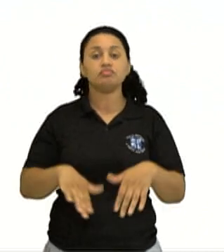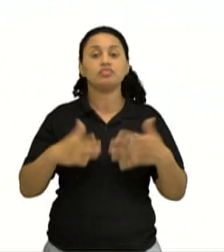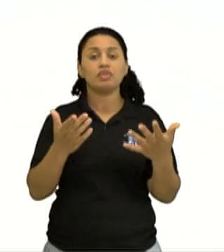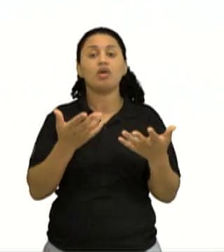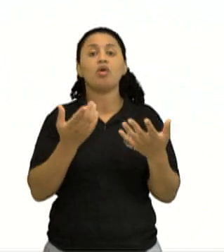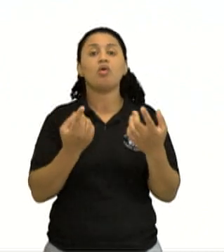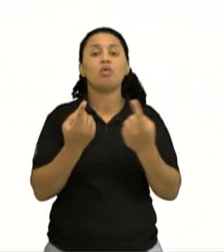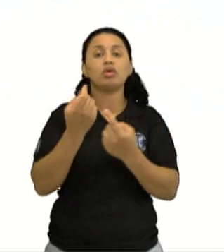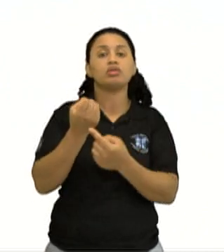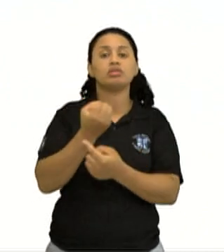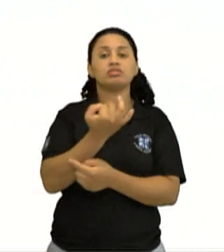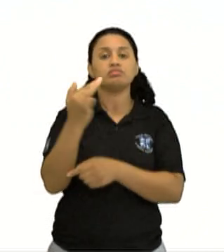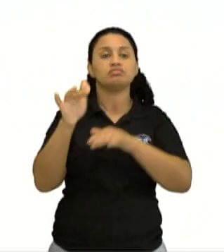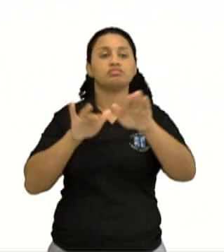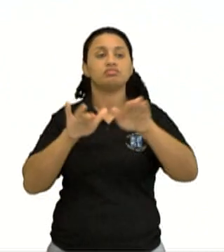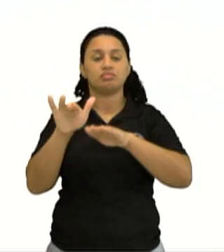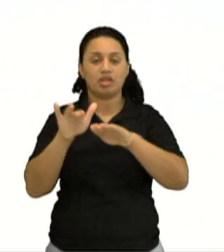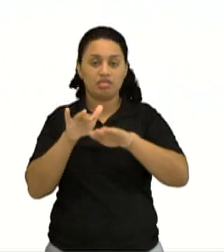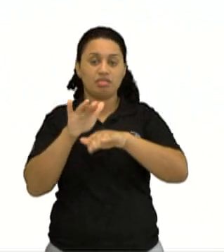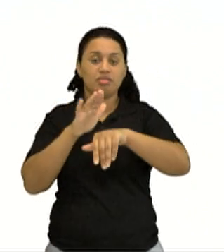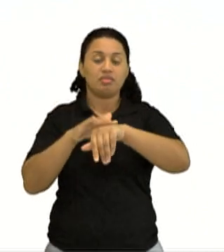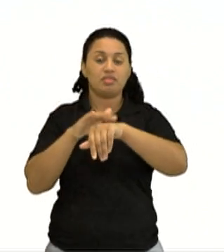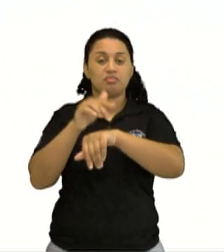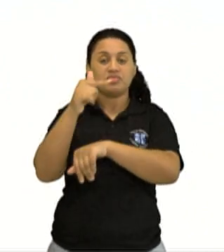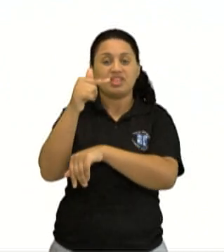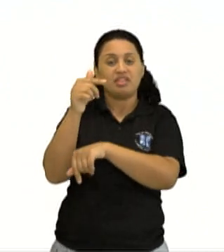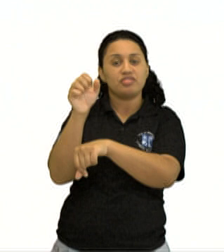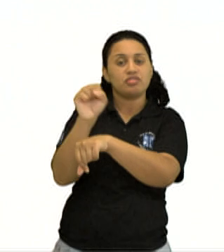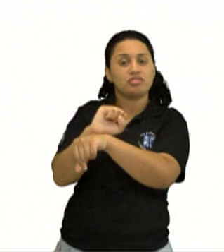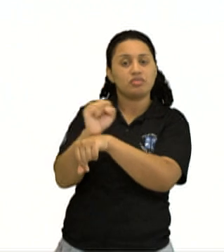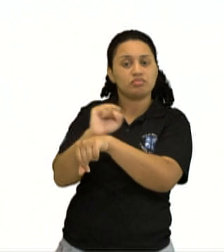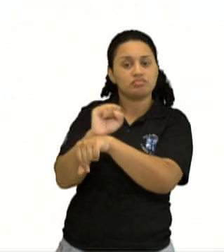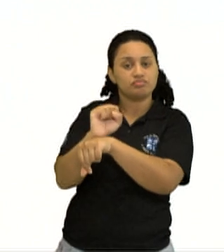Determine a quantidade de movimento no instante 7 segundos.